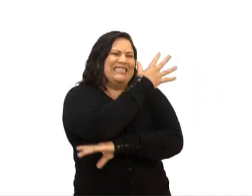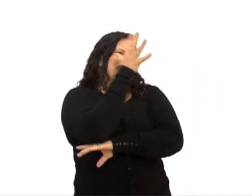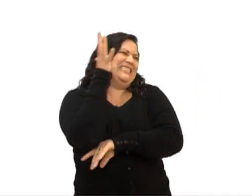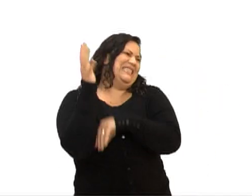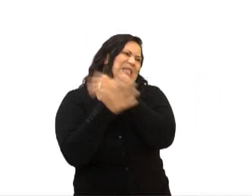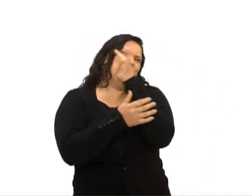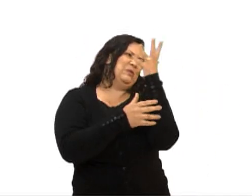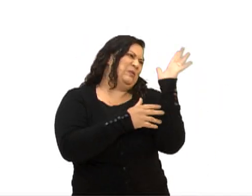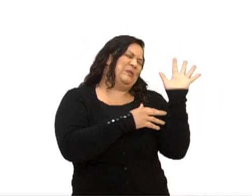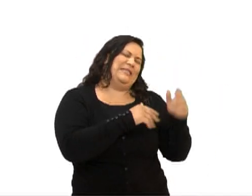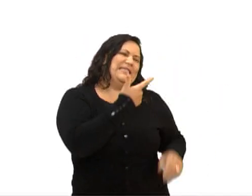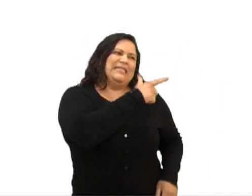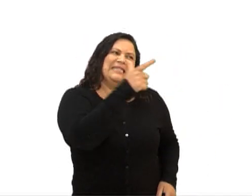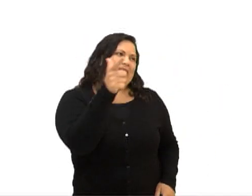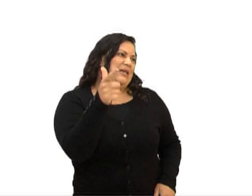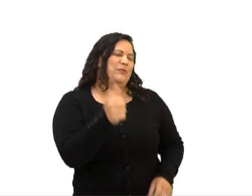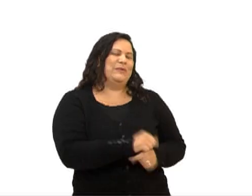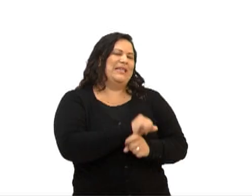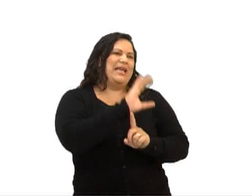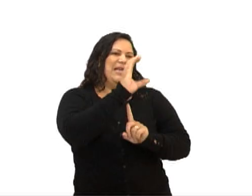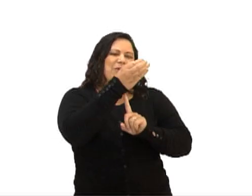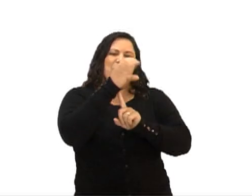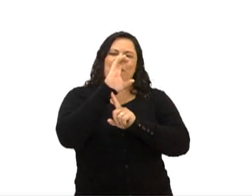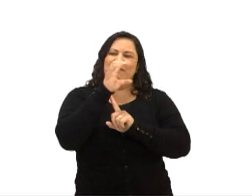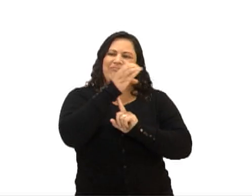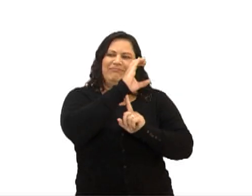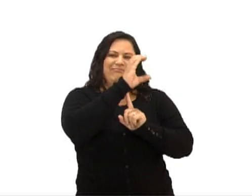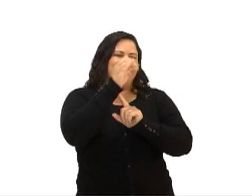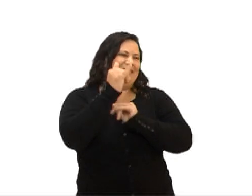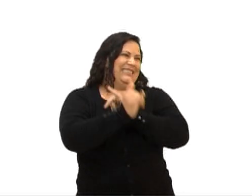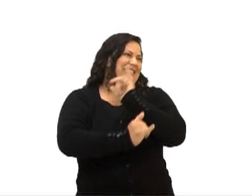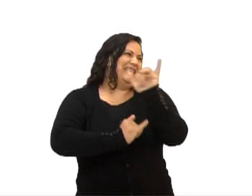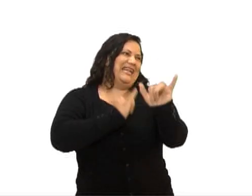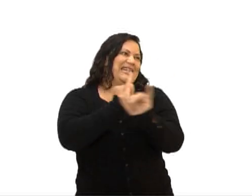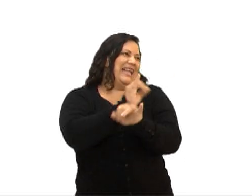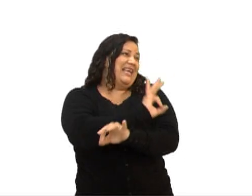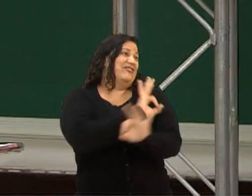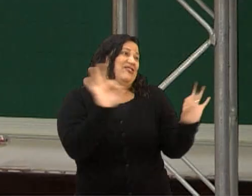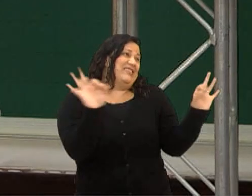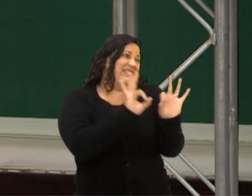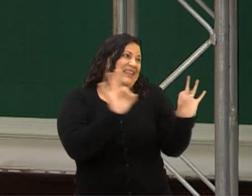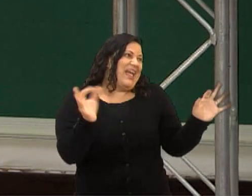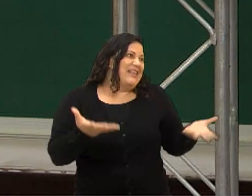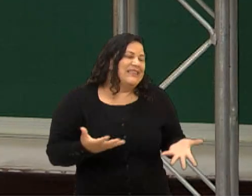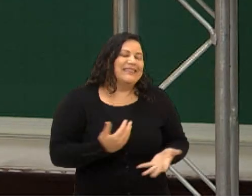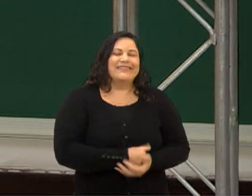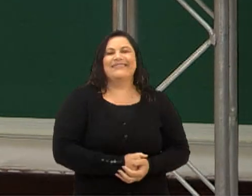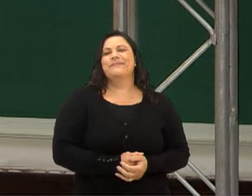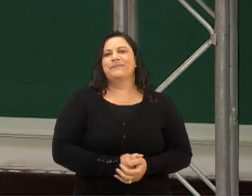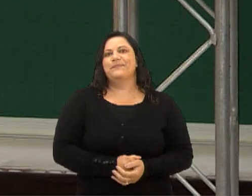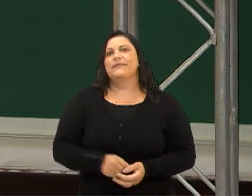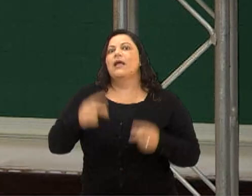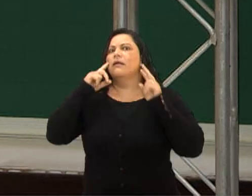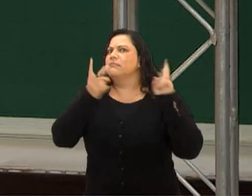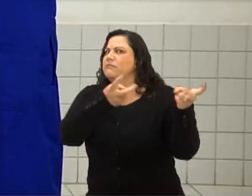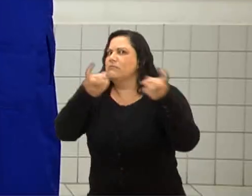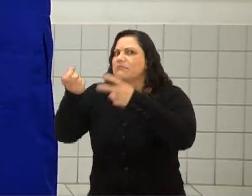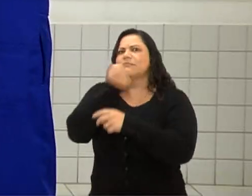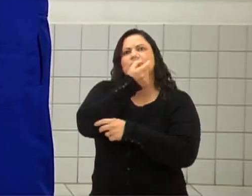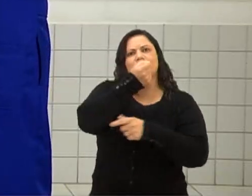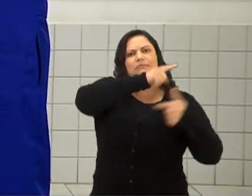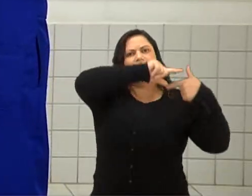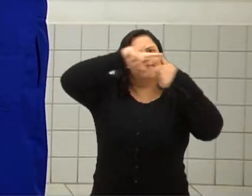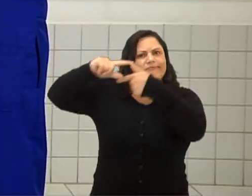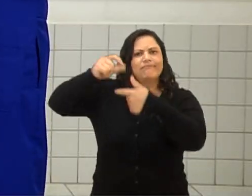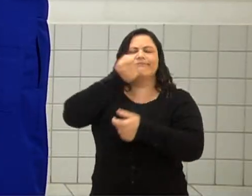não tem Wi-Fi. Né? Então percebam aqui que a gente tem o elemento de humor, que é uma das características das tirinhas. Né? As